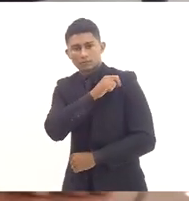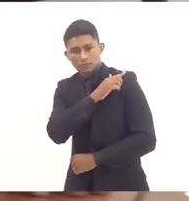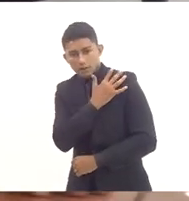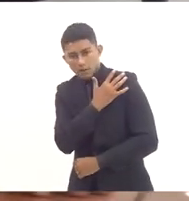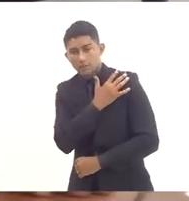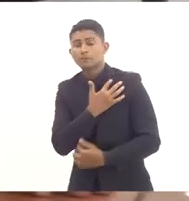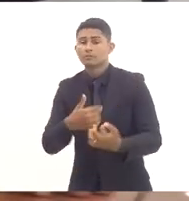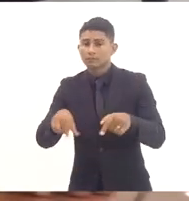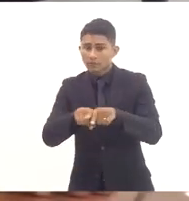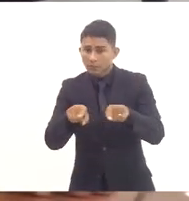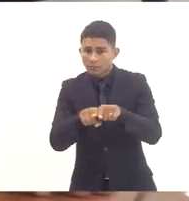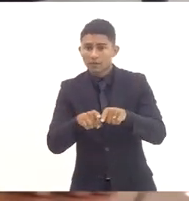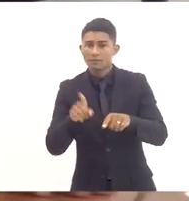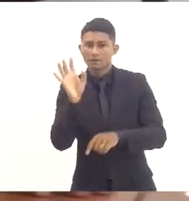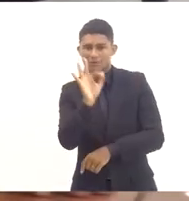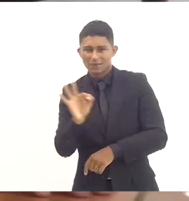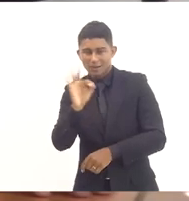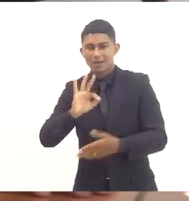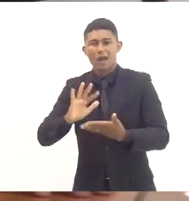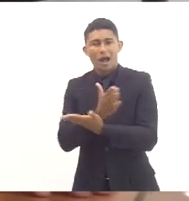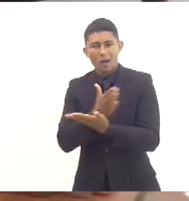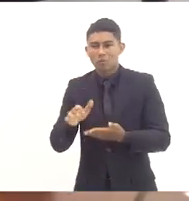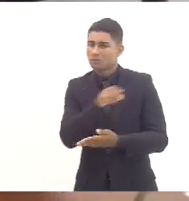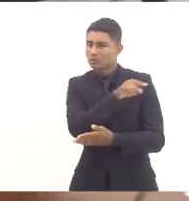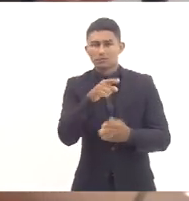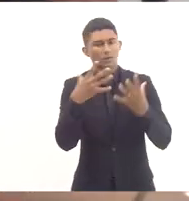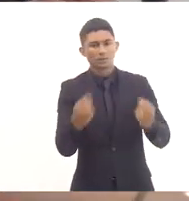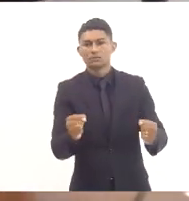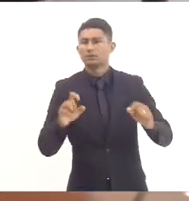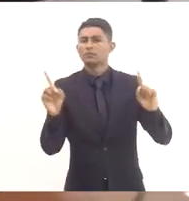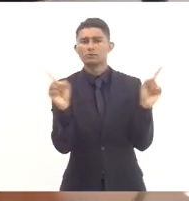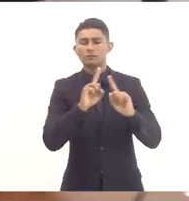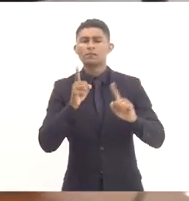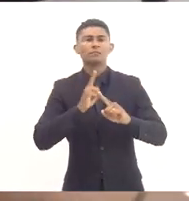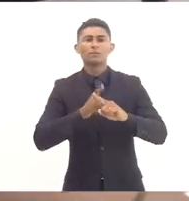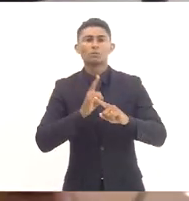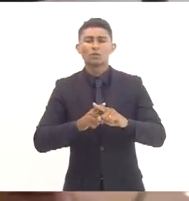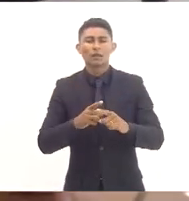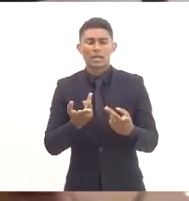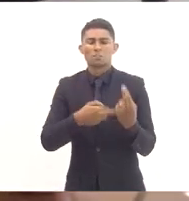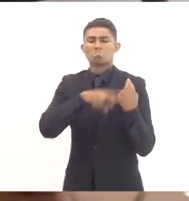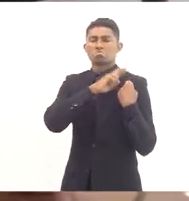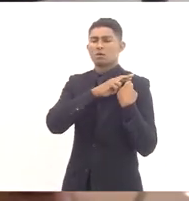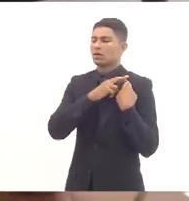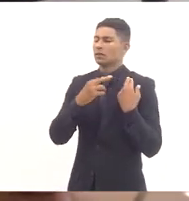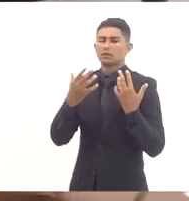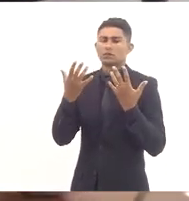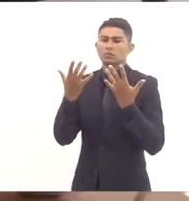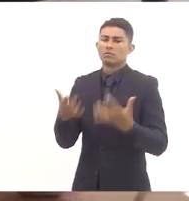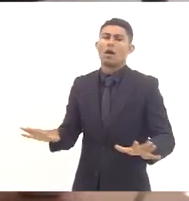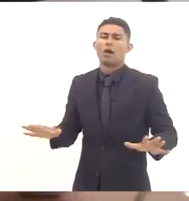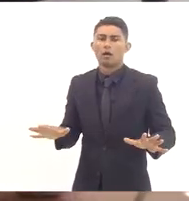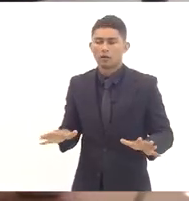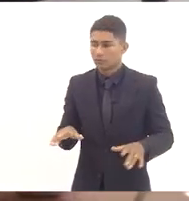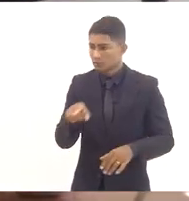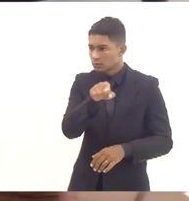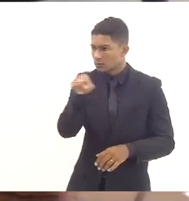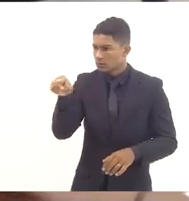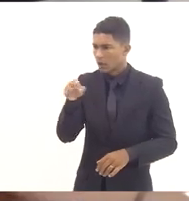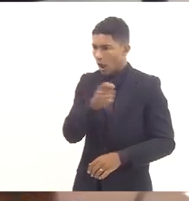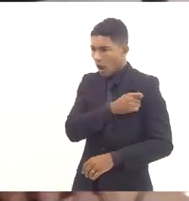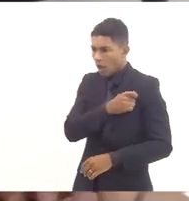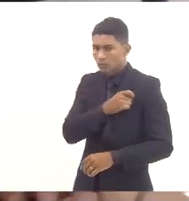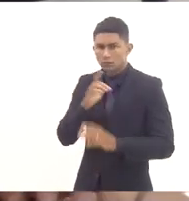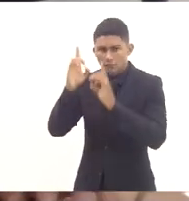até a nível superior estão correndo tirando a responsabilidade de inserir aquele aluno no